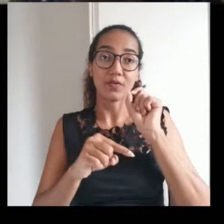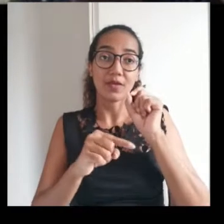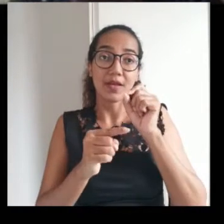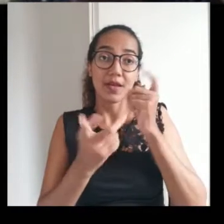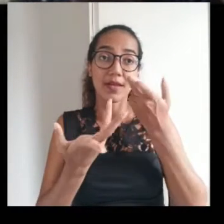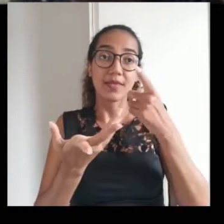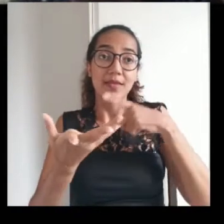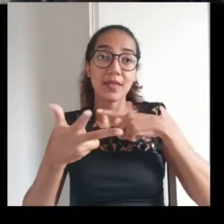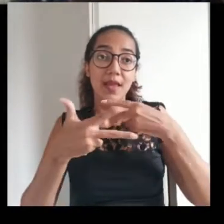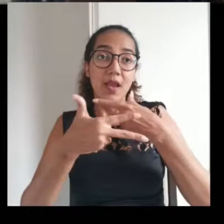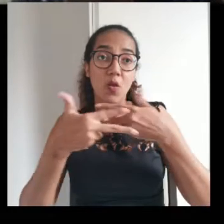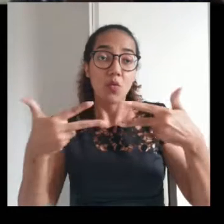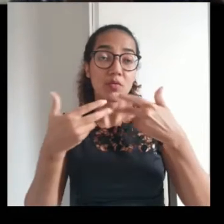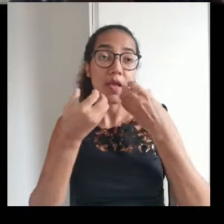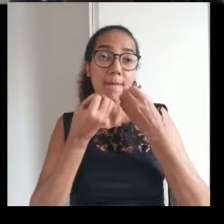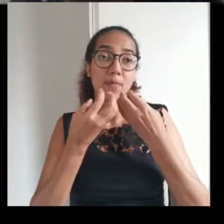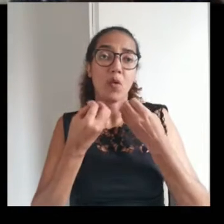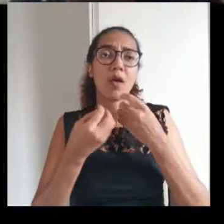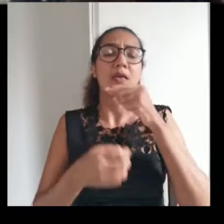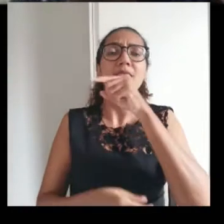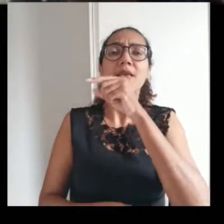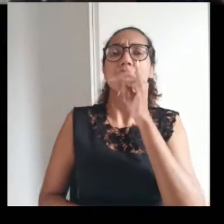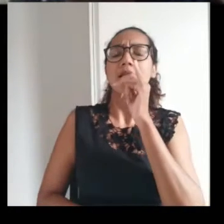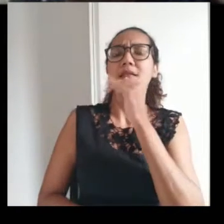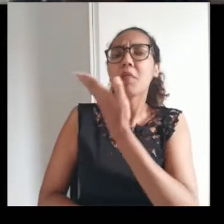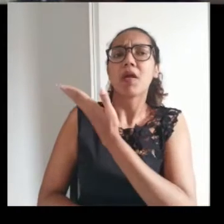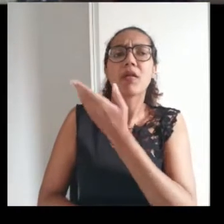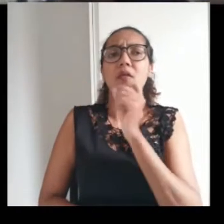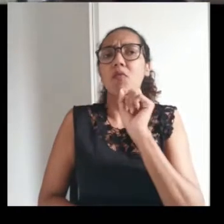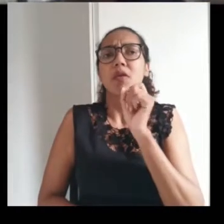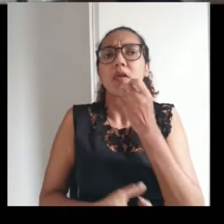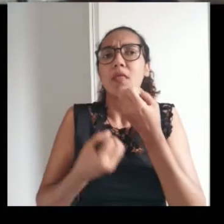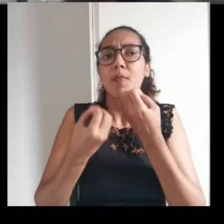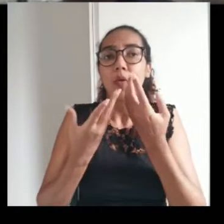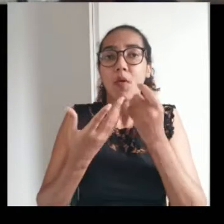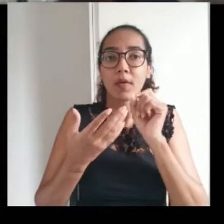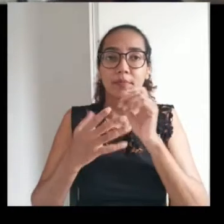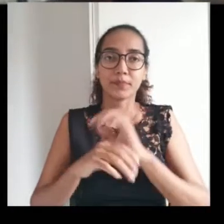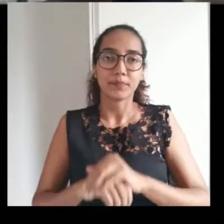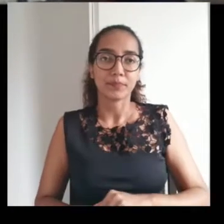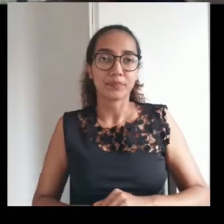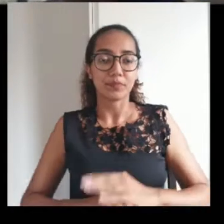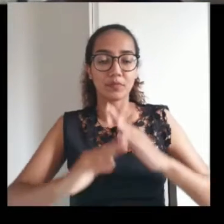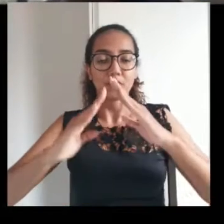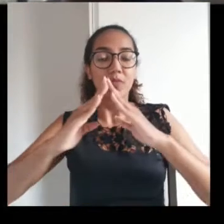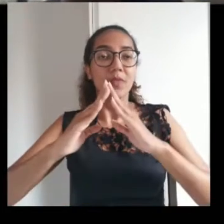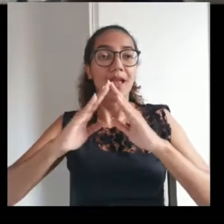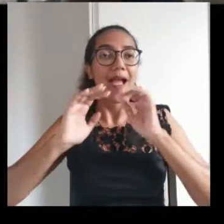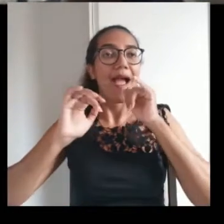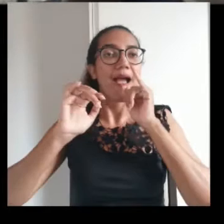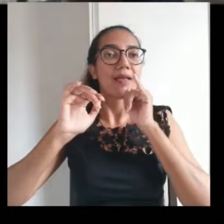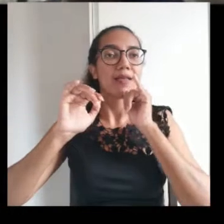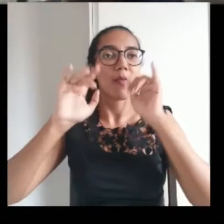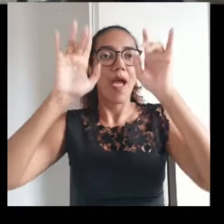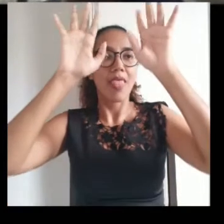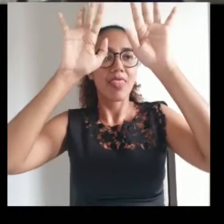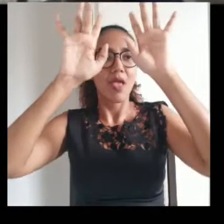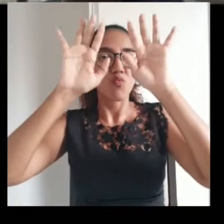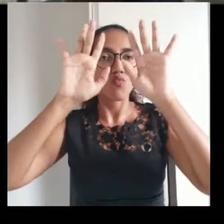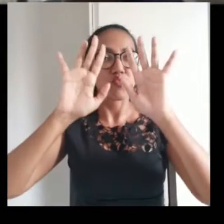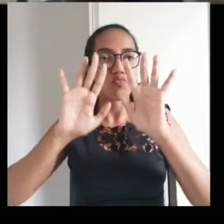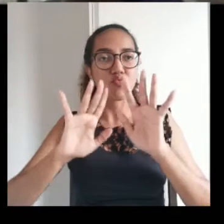chalé suíço, qual seria a propriedade benéfica? É permitir o escoamento mais rápido da neve. Então, todo